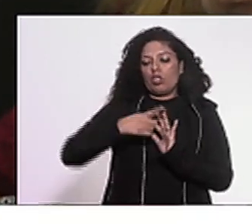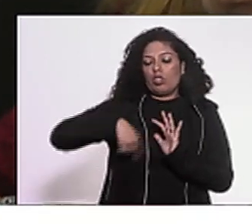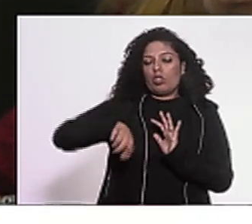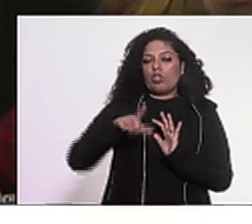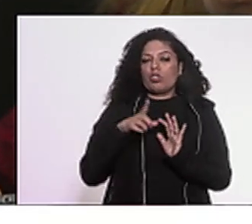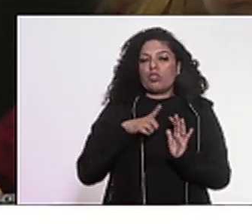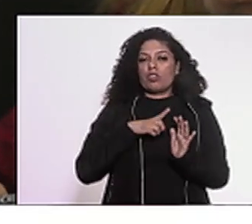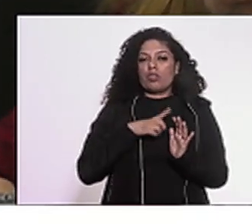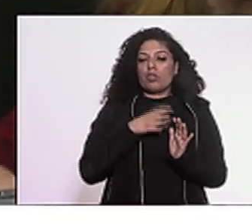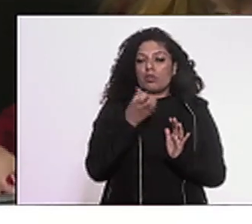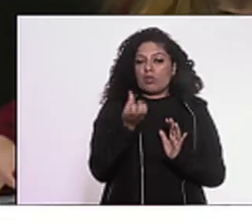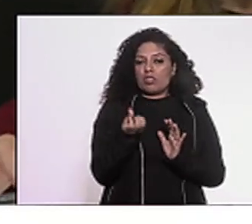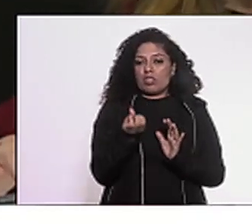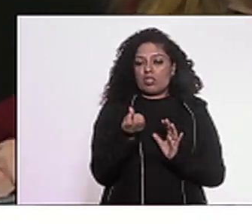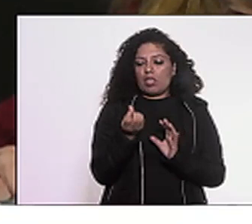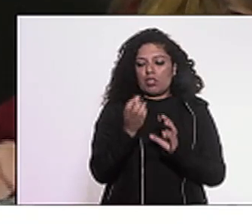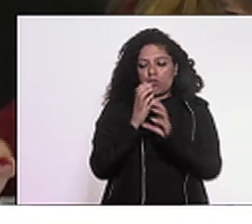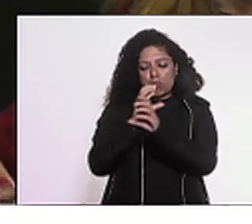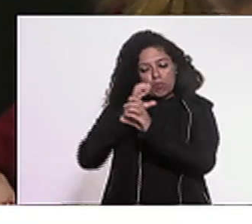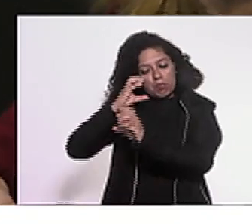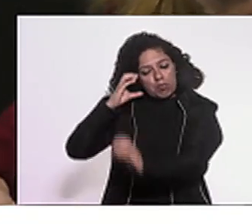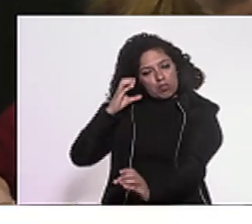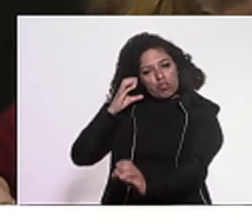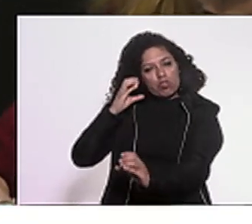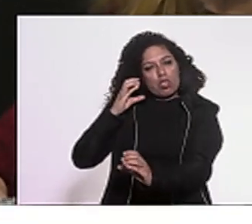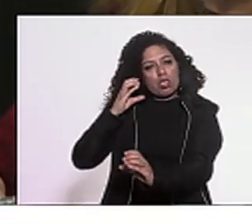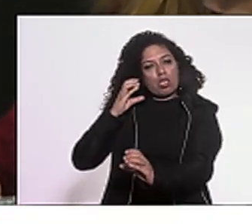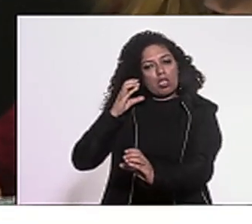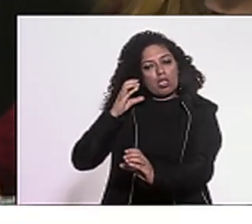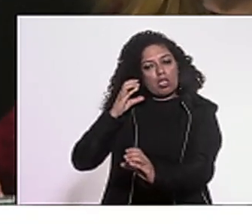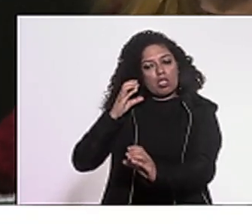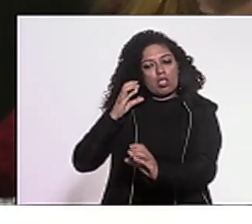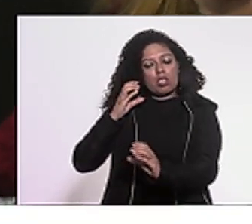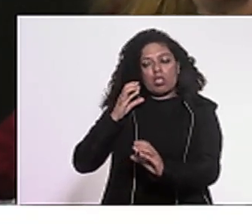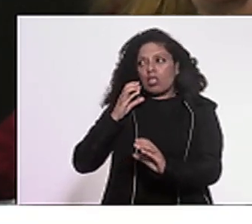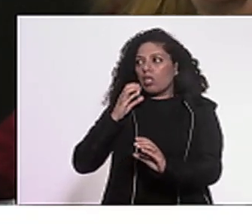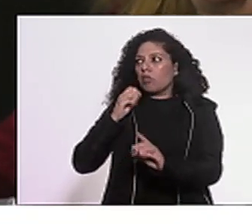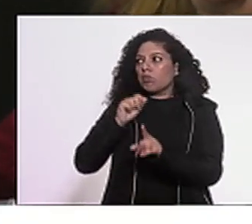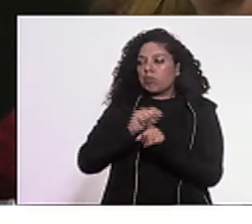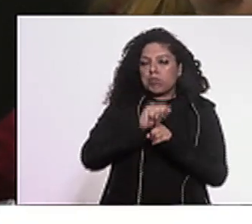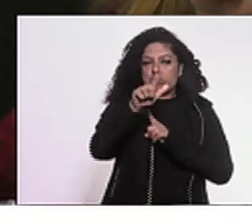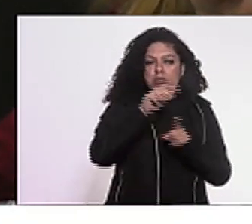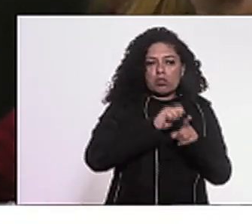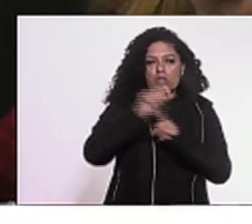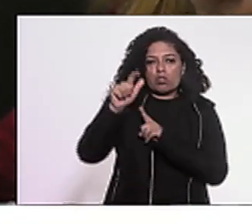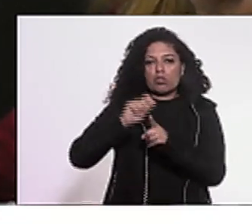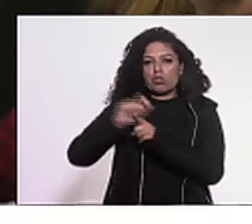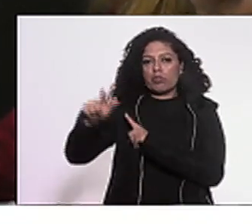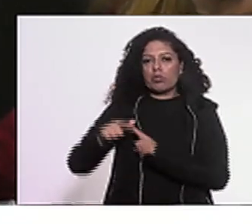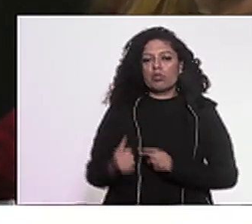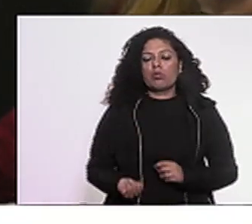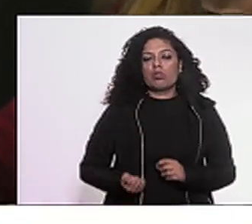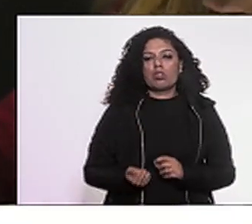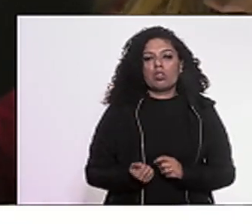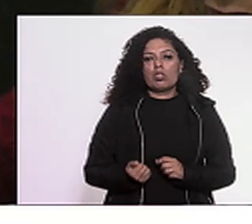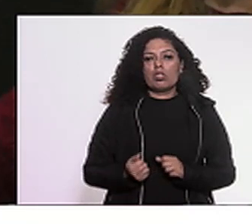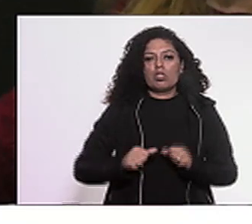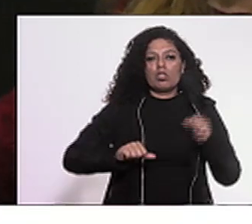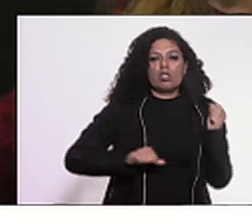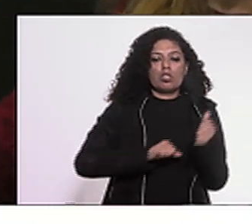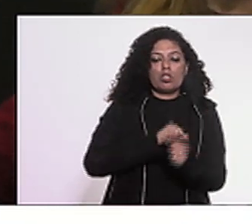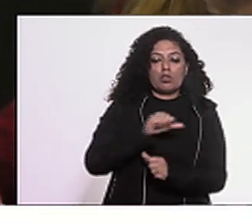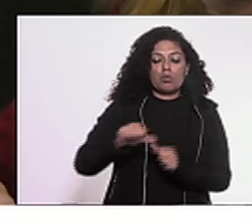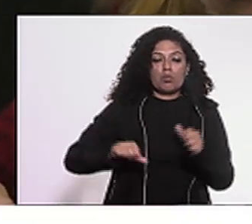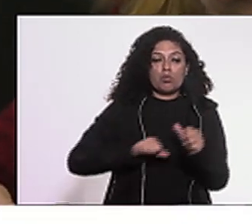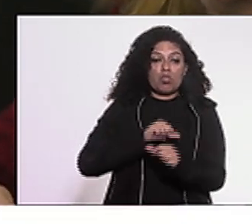6 engenheiros de carreira que foram exonerados e colocados em seus